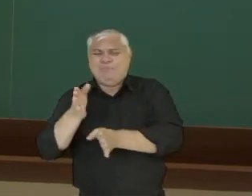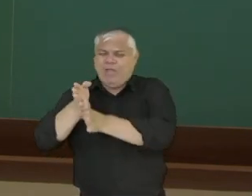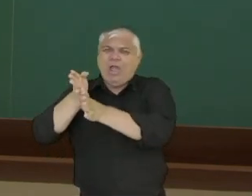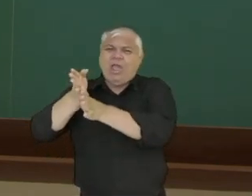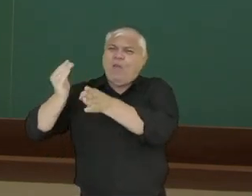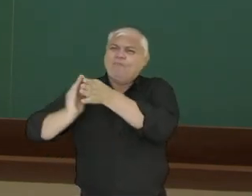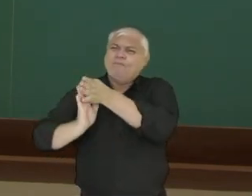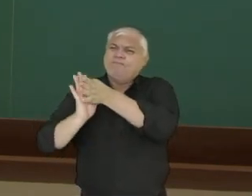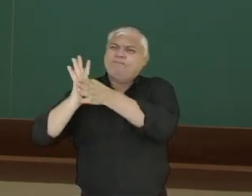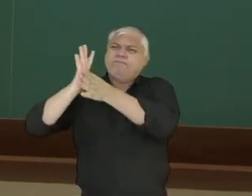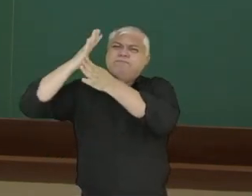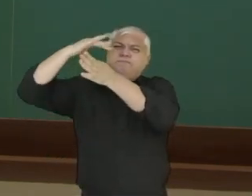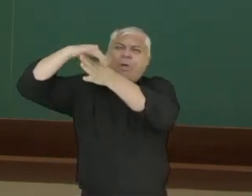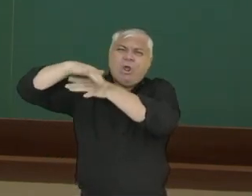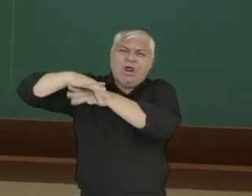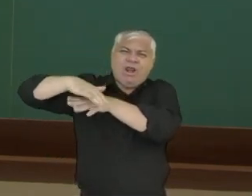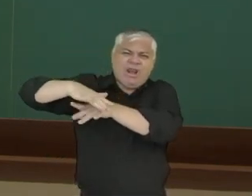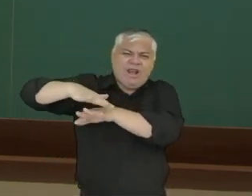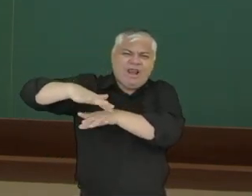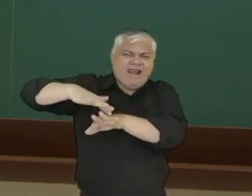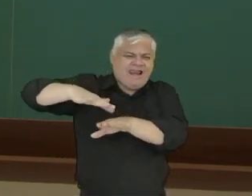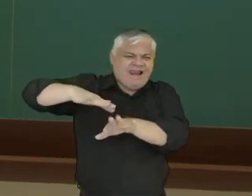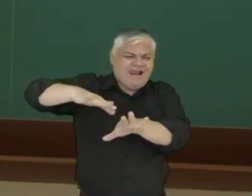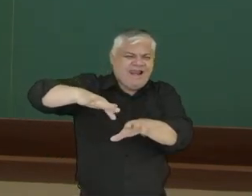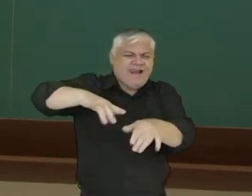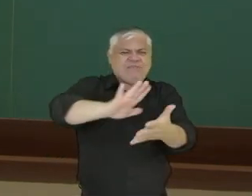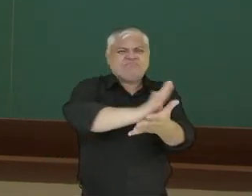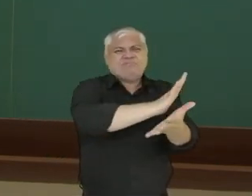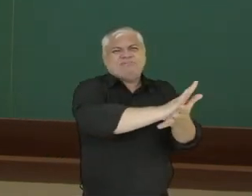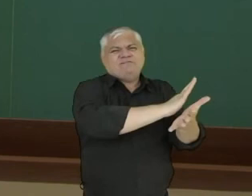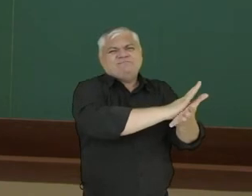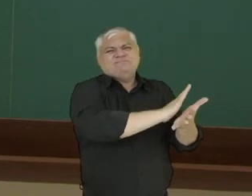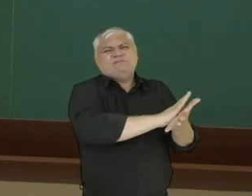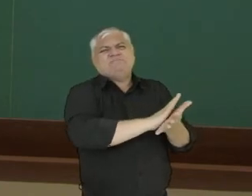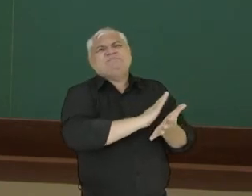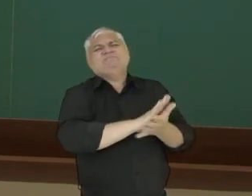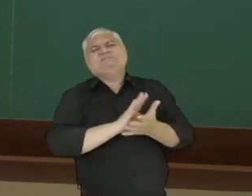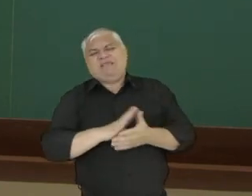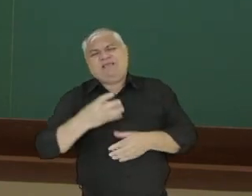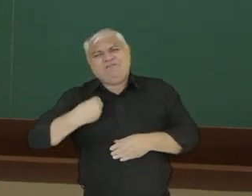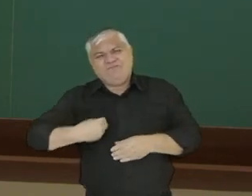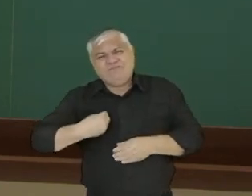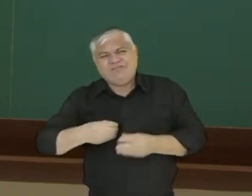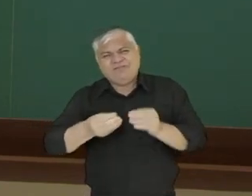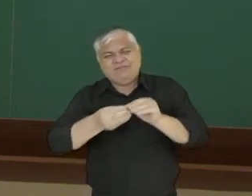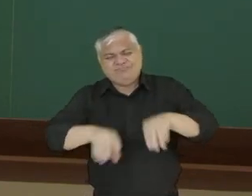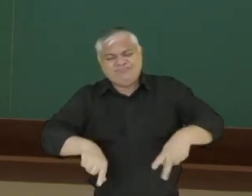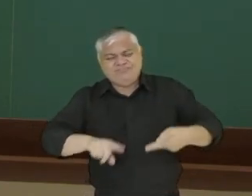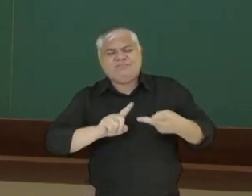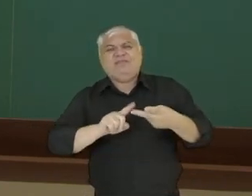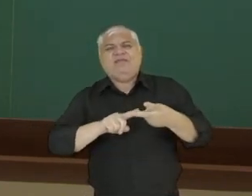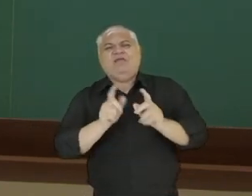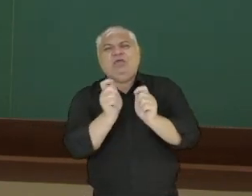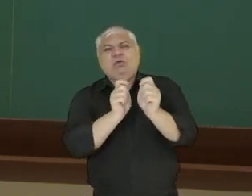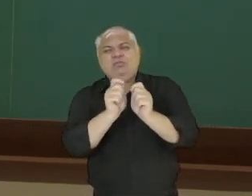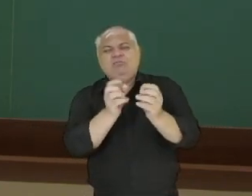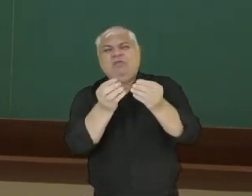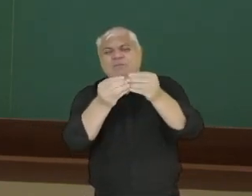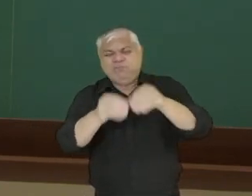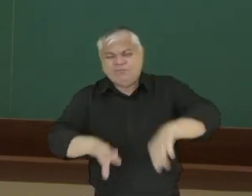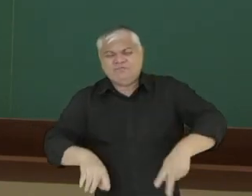causou para o meio natural e também na vida das pessoas, na economia e em todos os outros